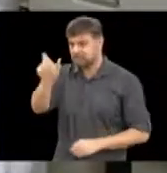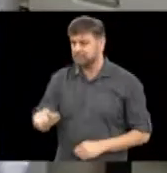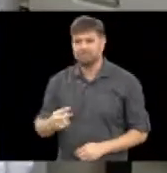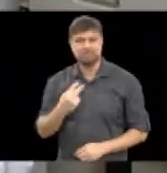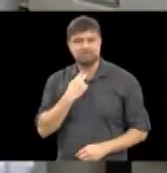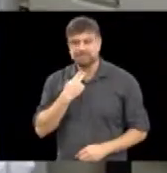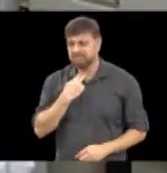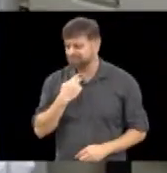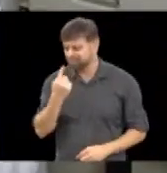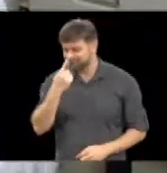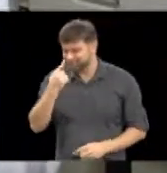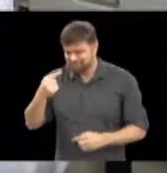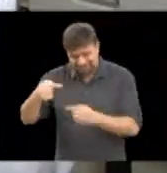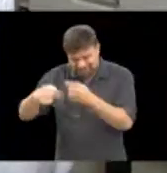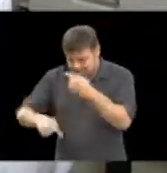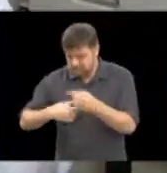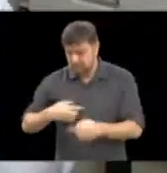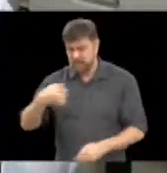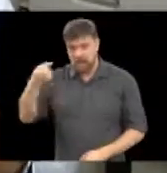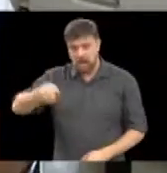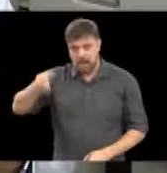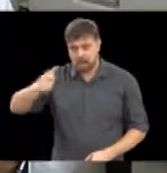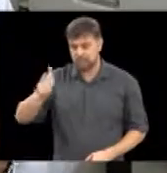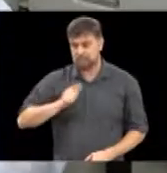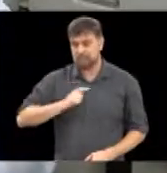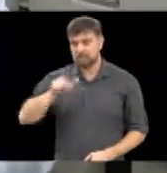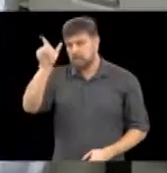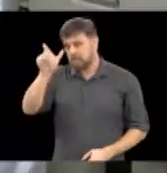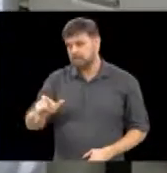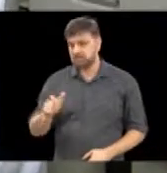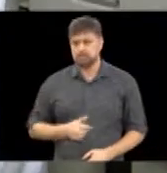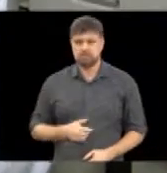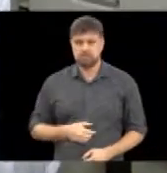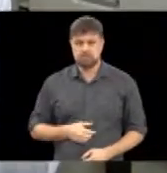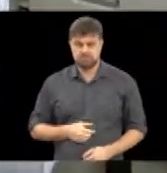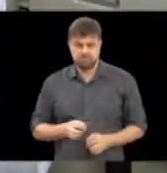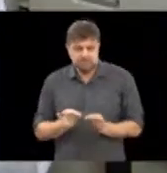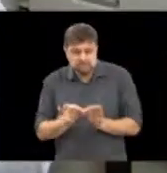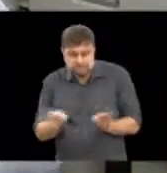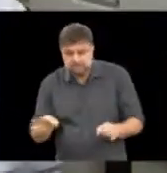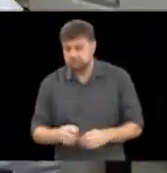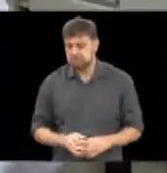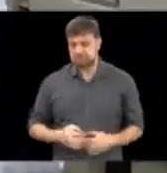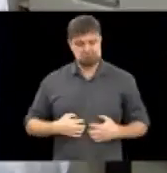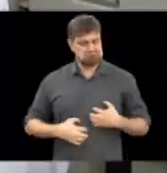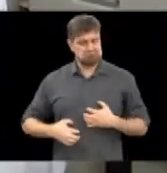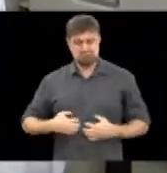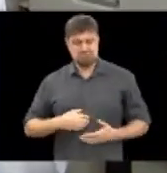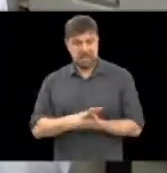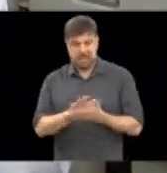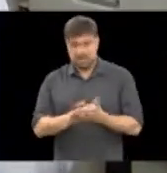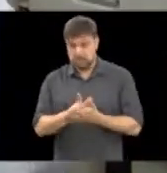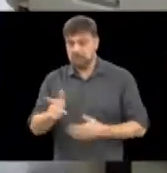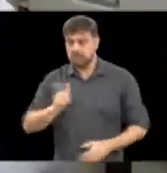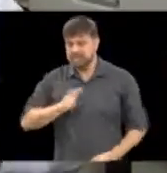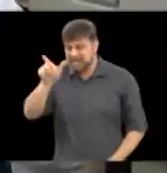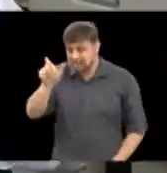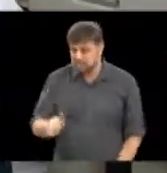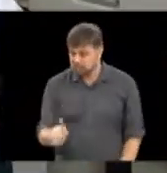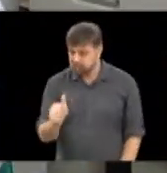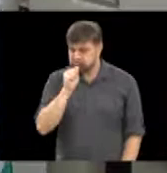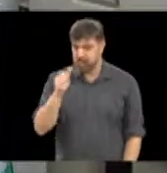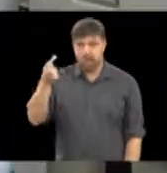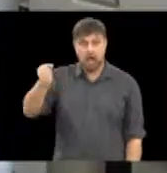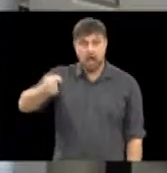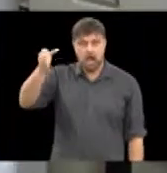à lactose no adulto. E ela pode se manifestar em diversos graus. Tem gente que tem intolerância muito discreta e não sente praticamente nada. Mas tem gente que